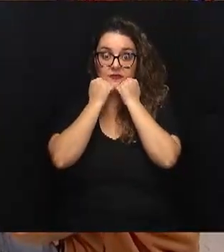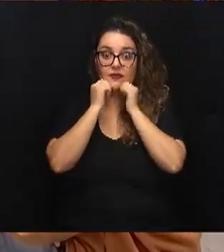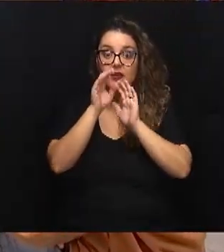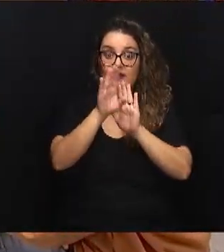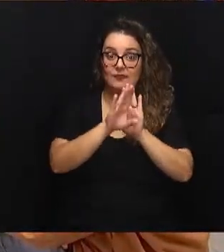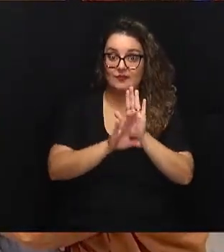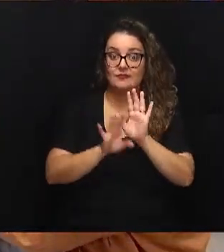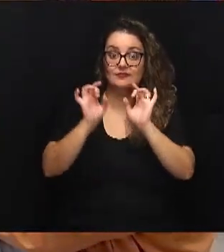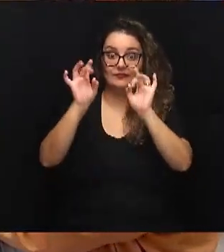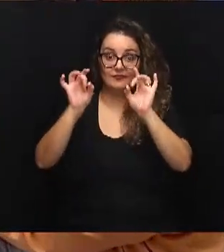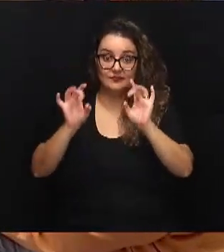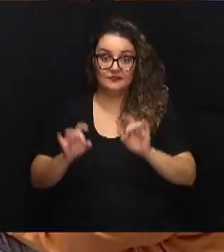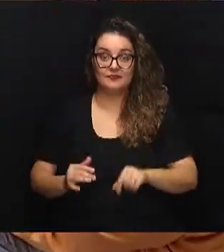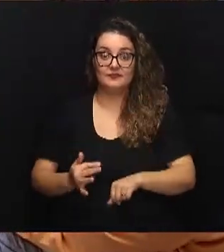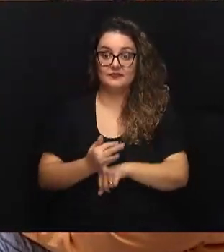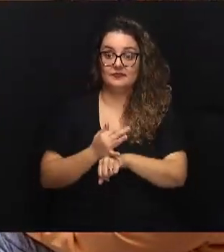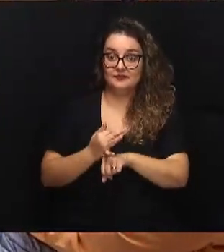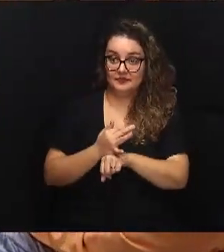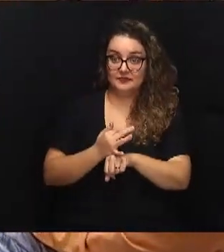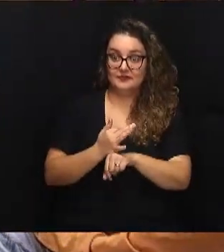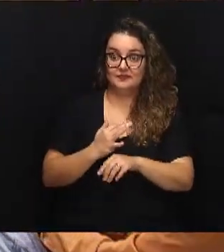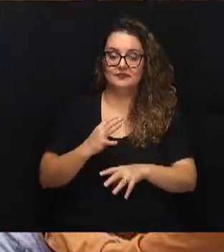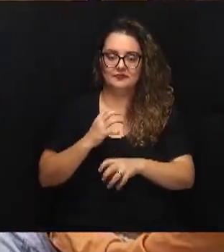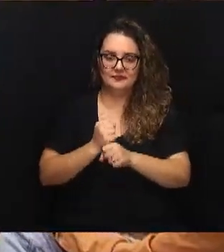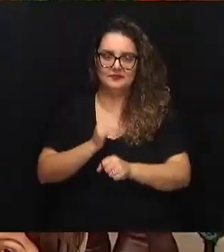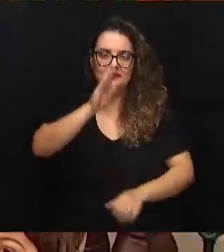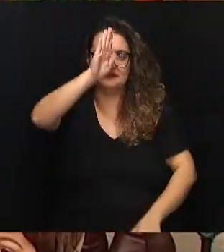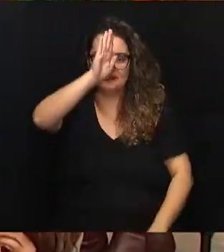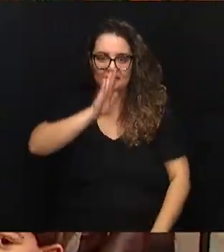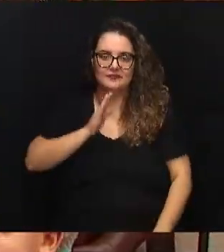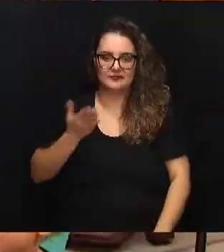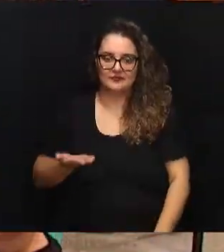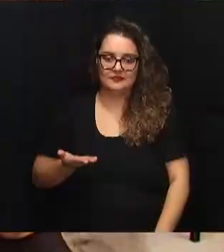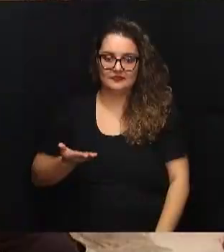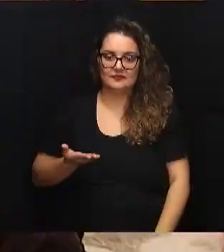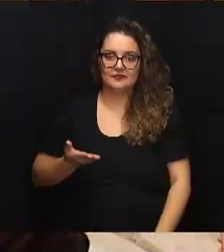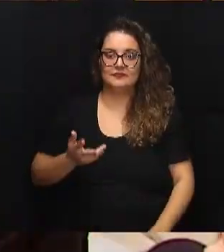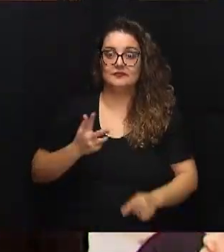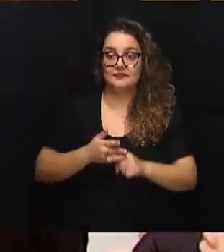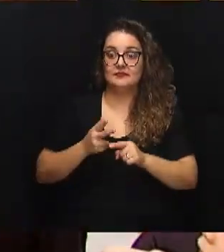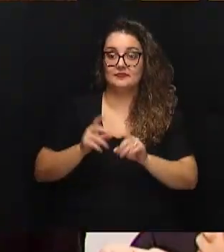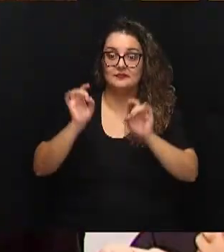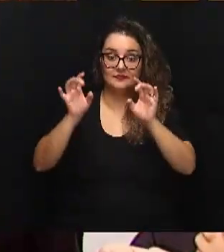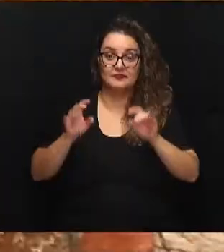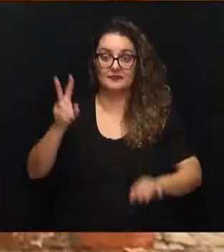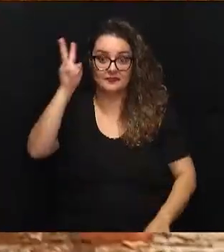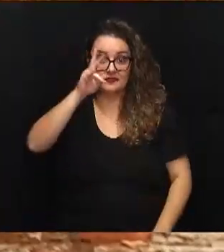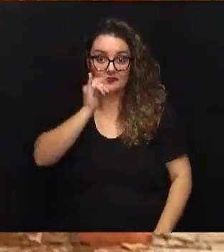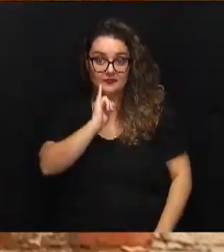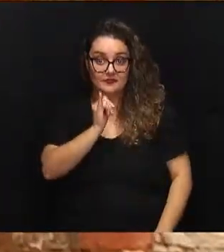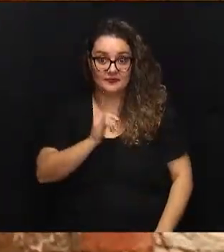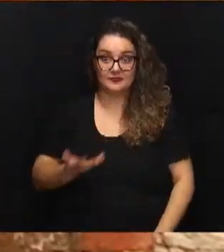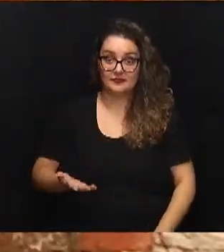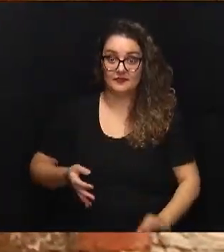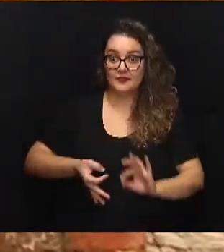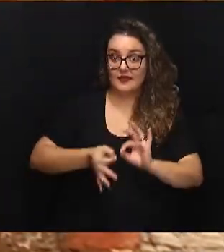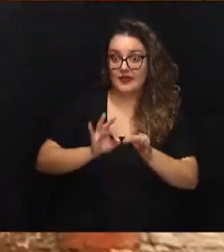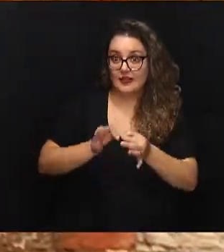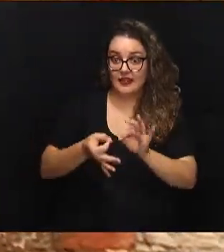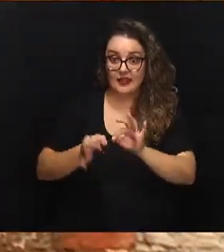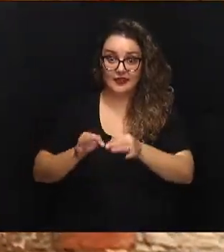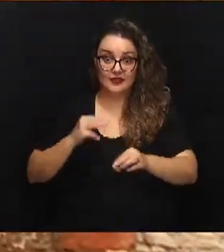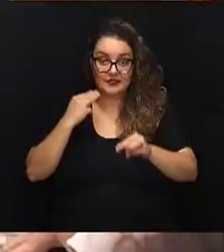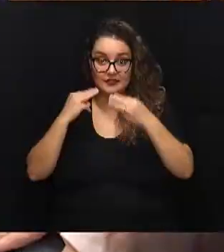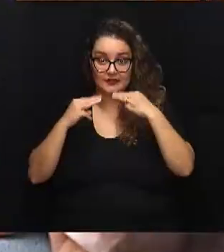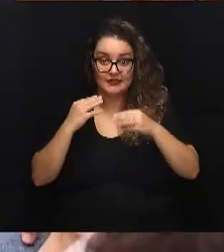programação especial de férias totalmente gratuita. Sessões especiais de contação de histórias, oficinas, música